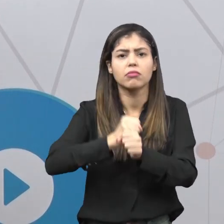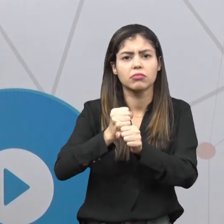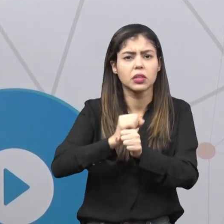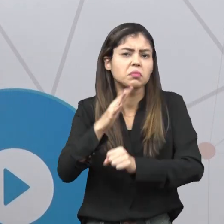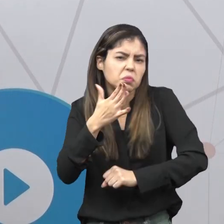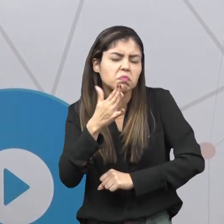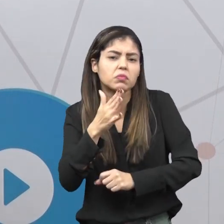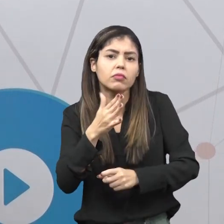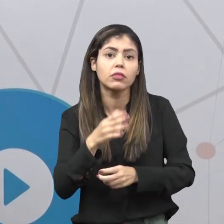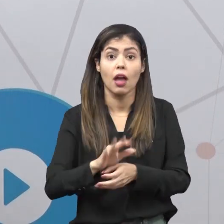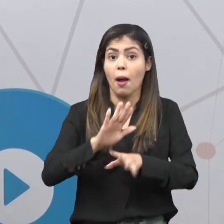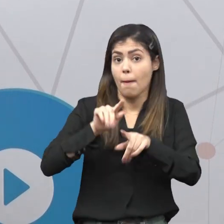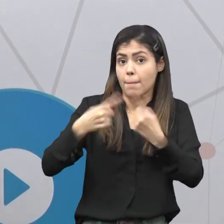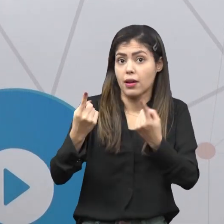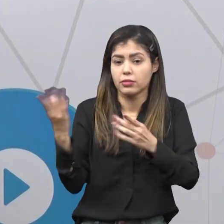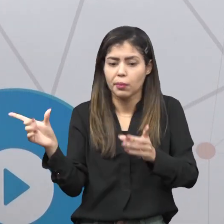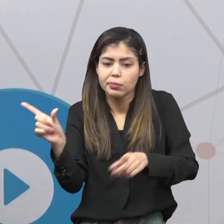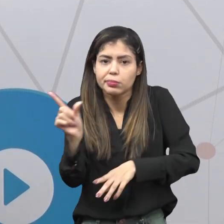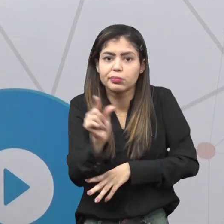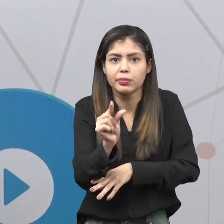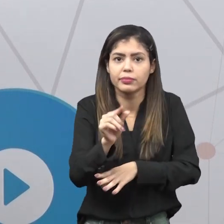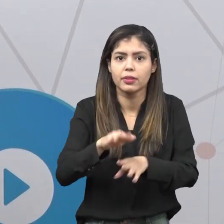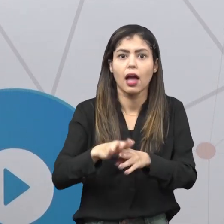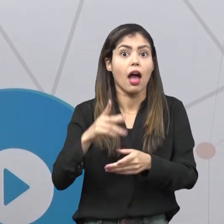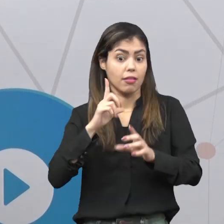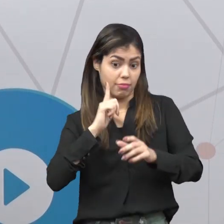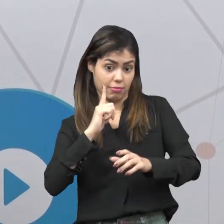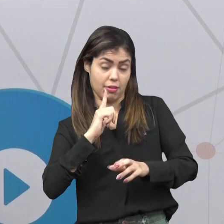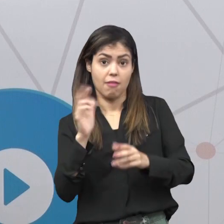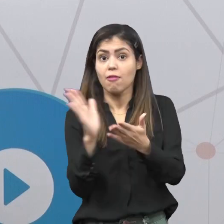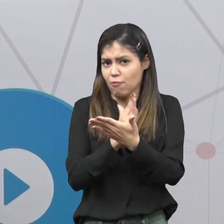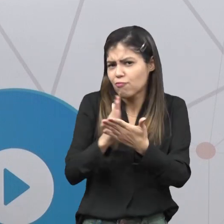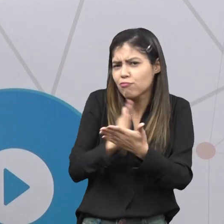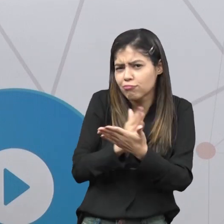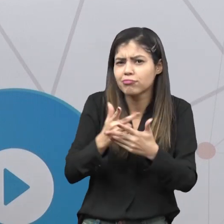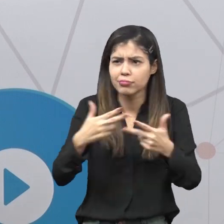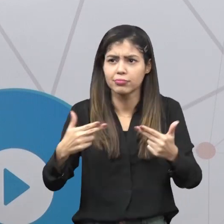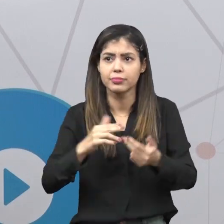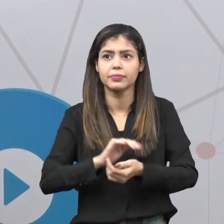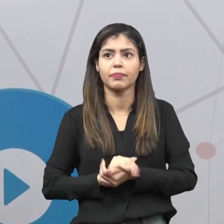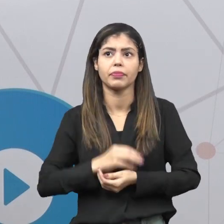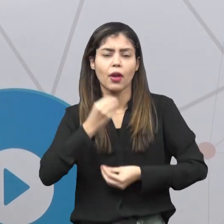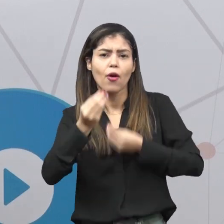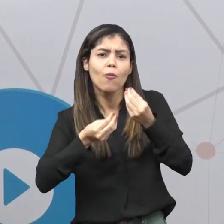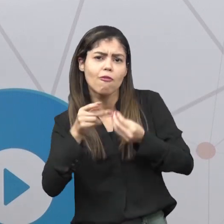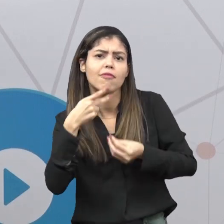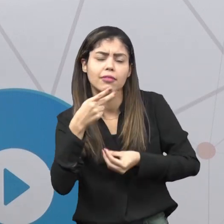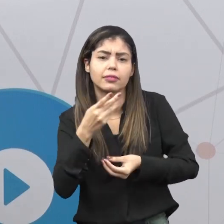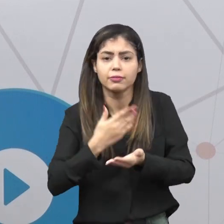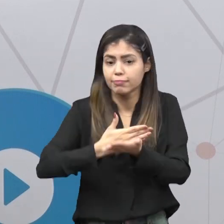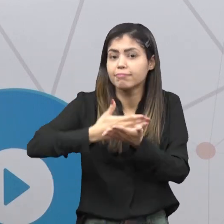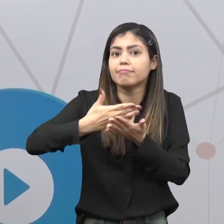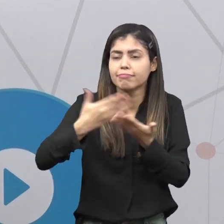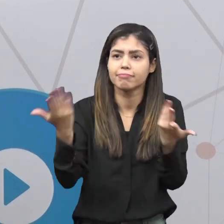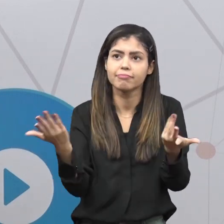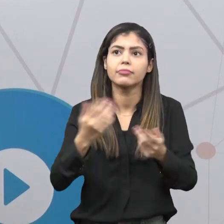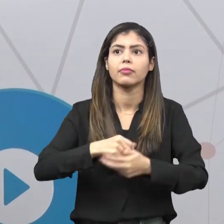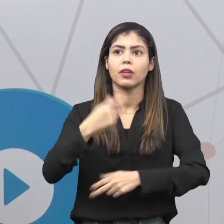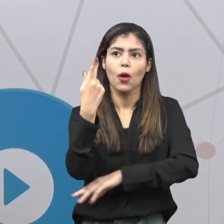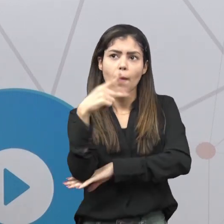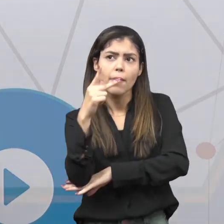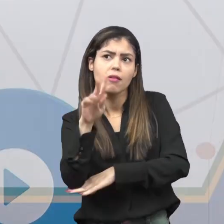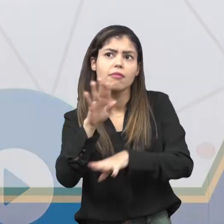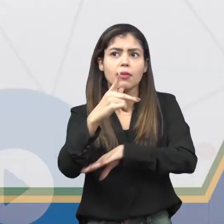período aconteceram coisas significativas para a nossa história. Como eu disse, inicialmente, esse